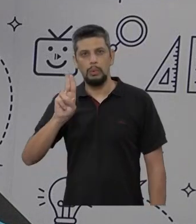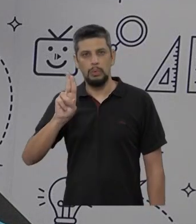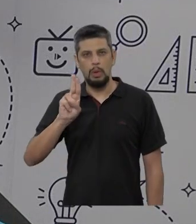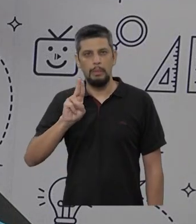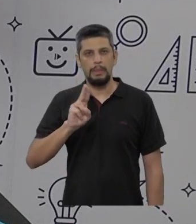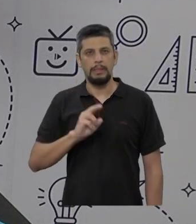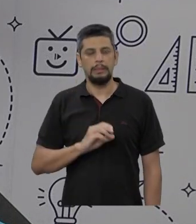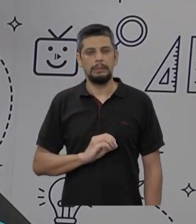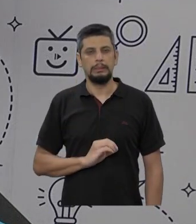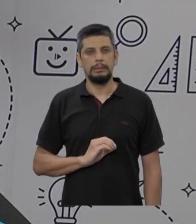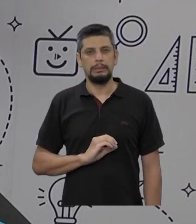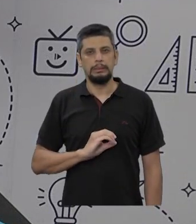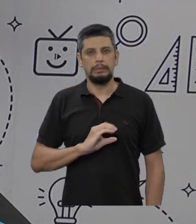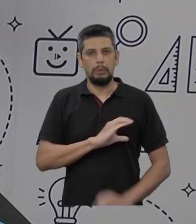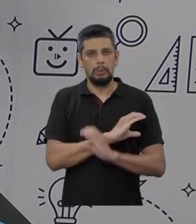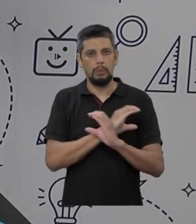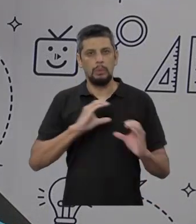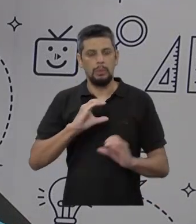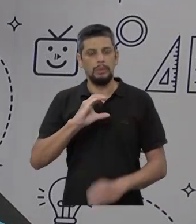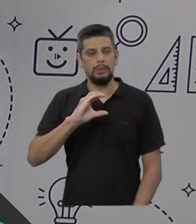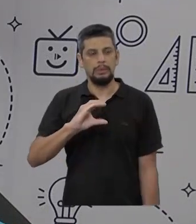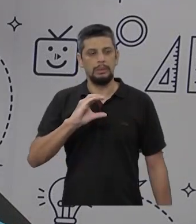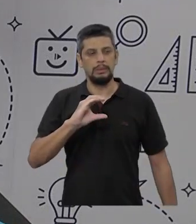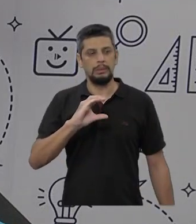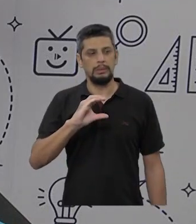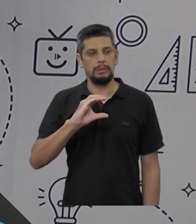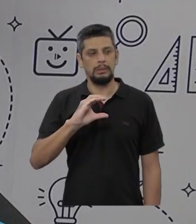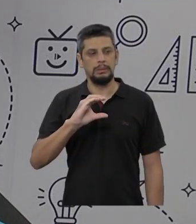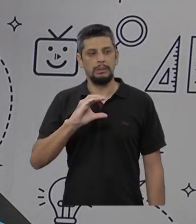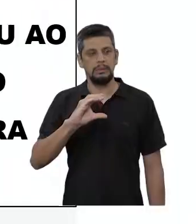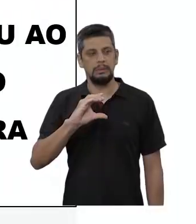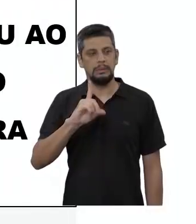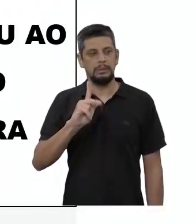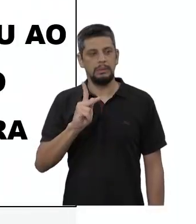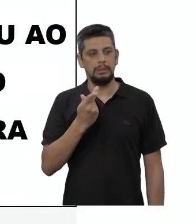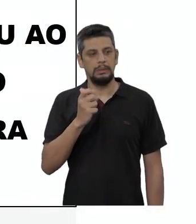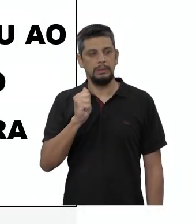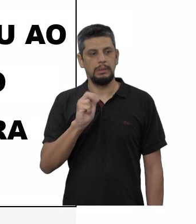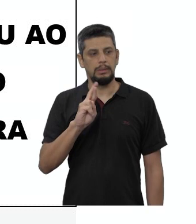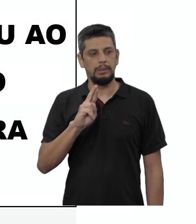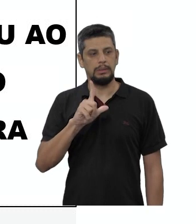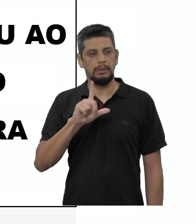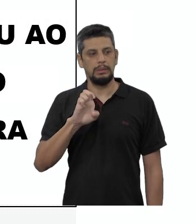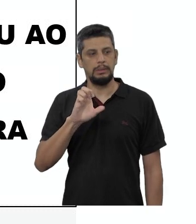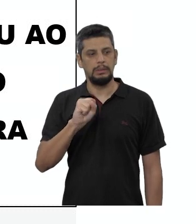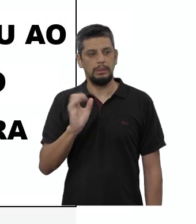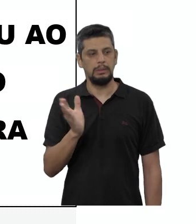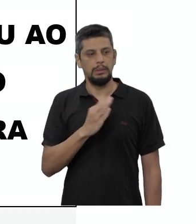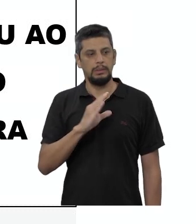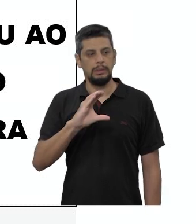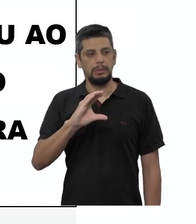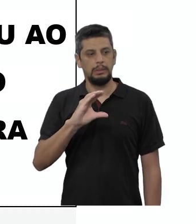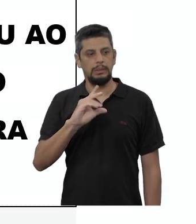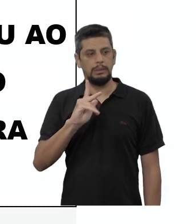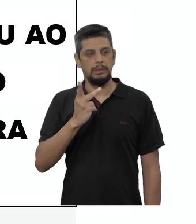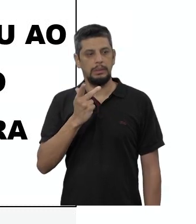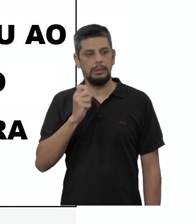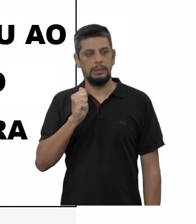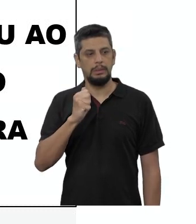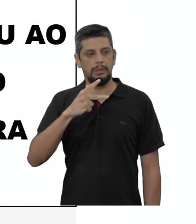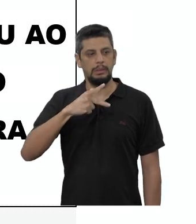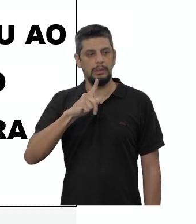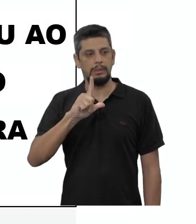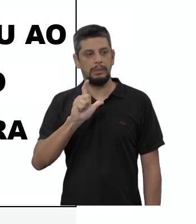O nome completo dele é Charles Spencer Chaplin. Na biografia, nós